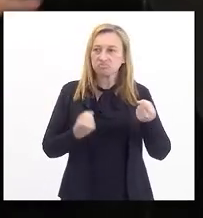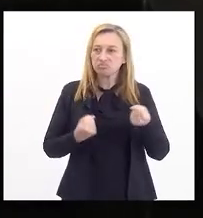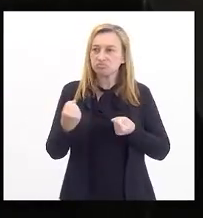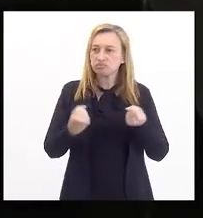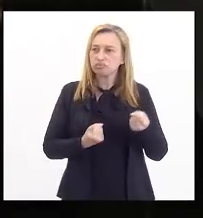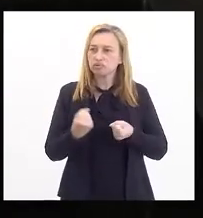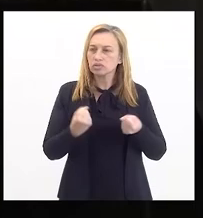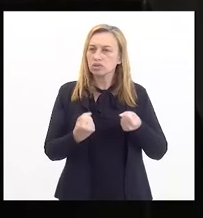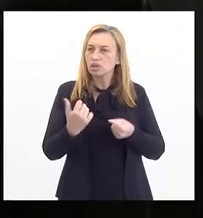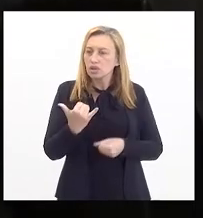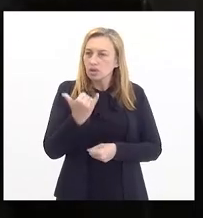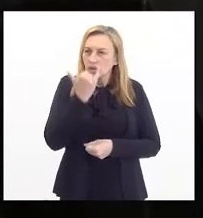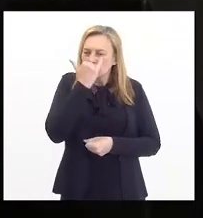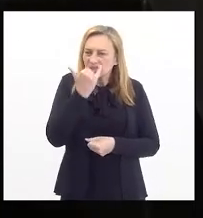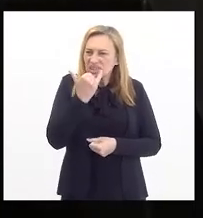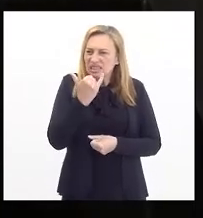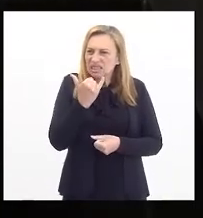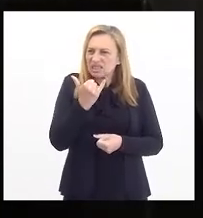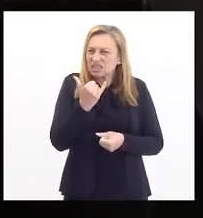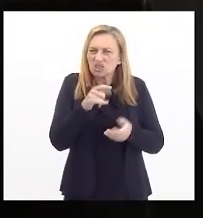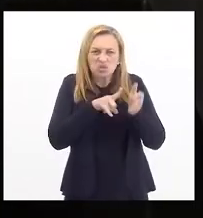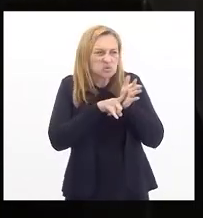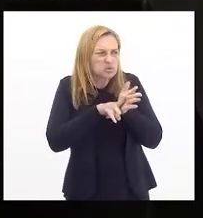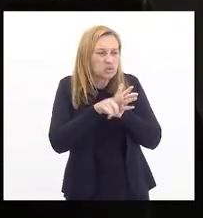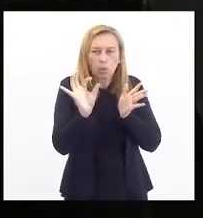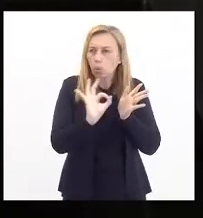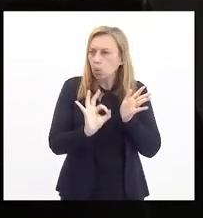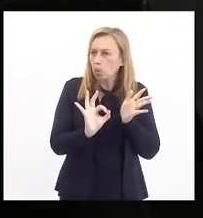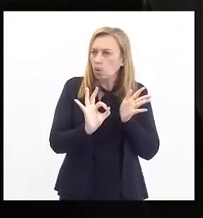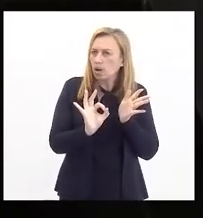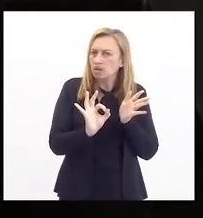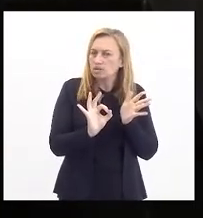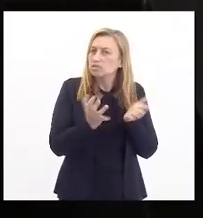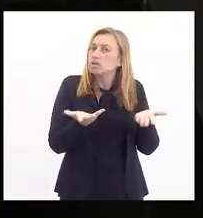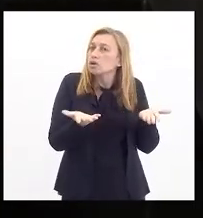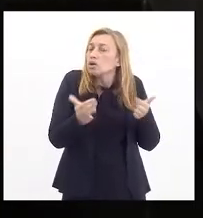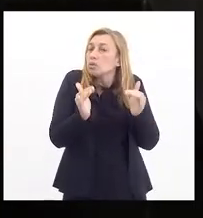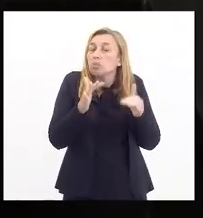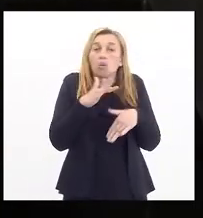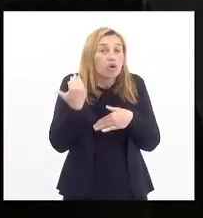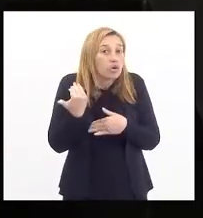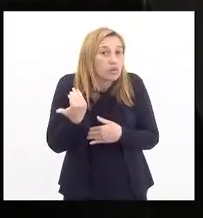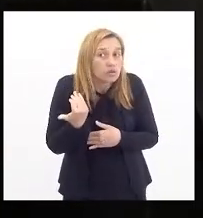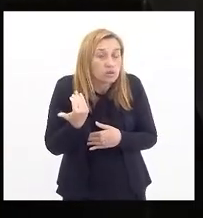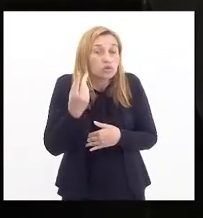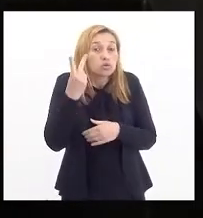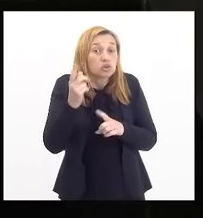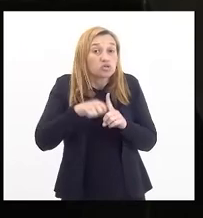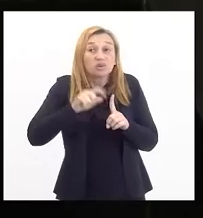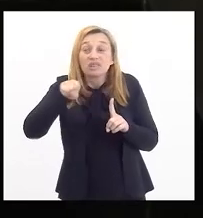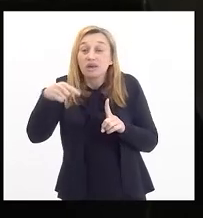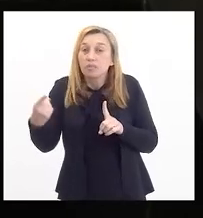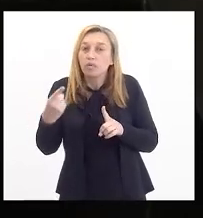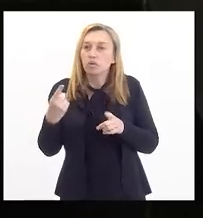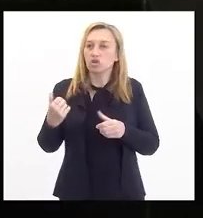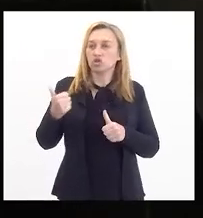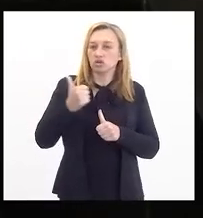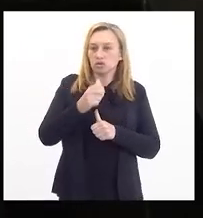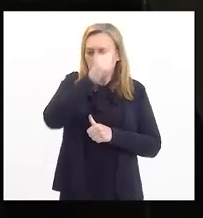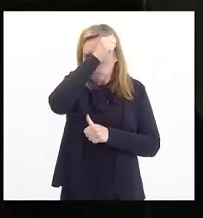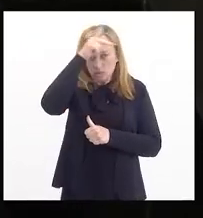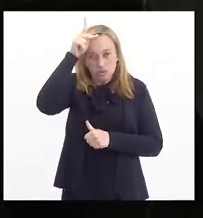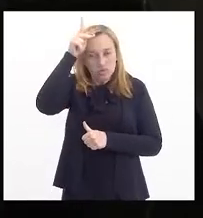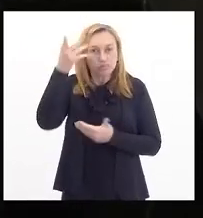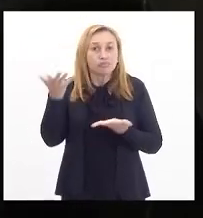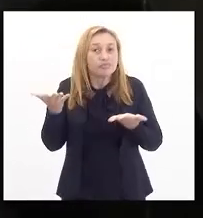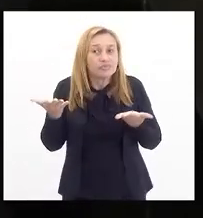o acidente que não foi apurado, né? As razões não foram apuradas, ele morreu dois meses depois de sua posse como prefeito de Volta